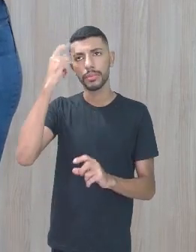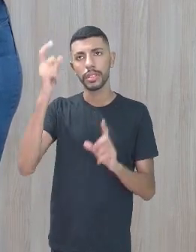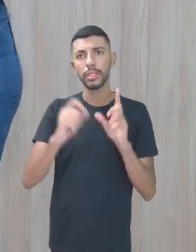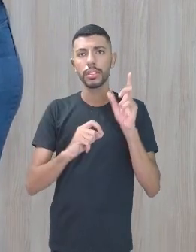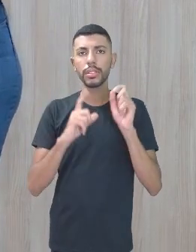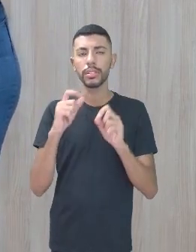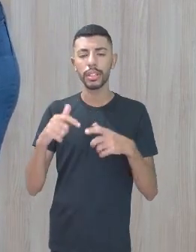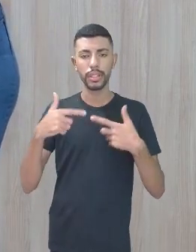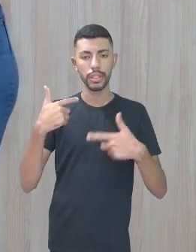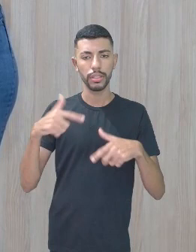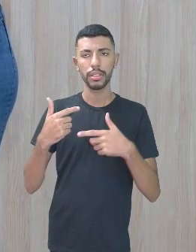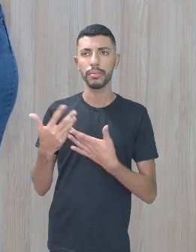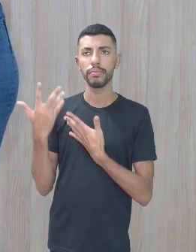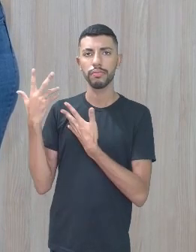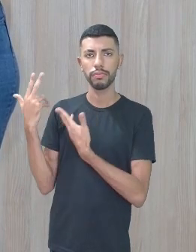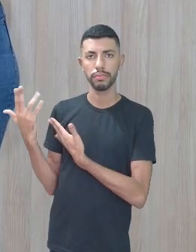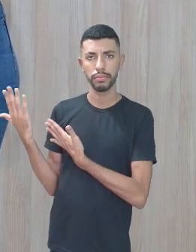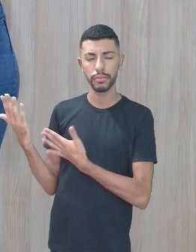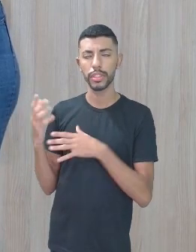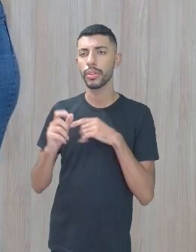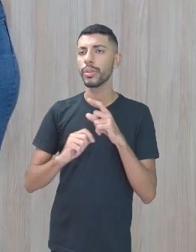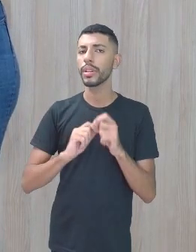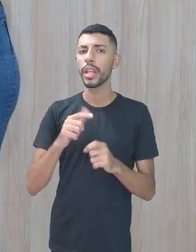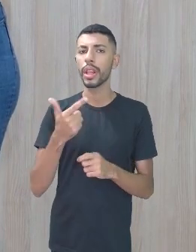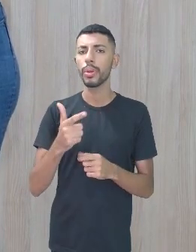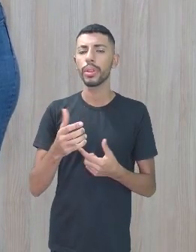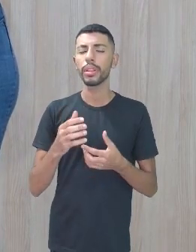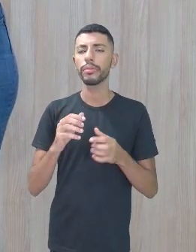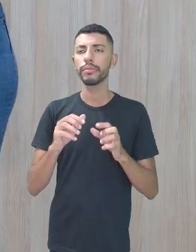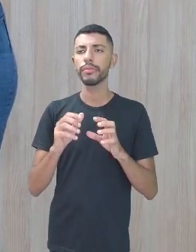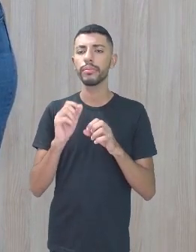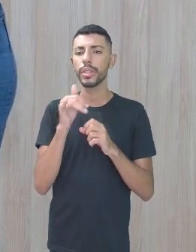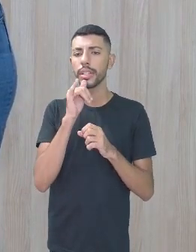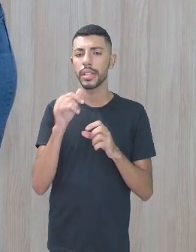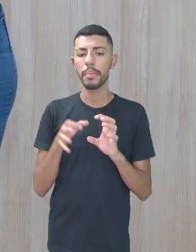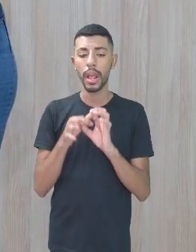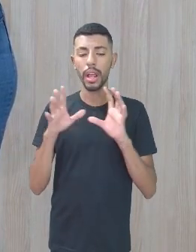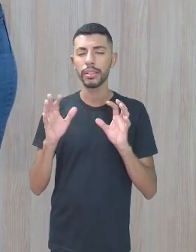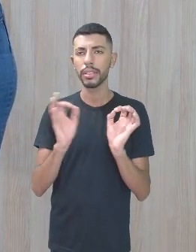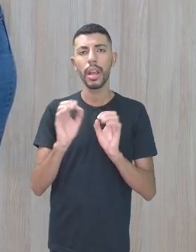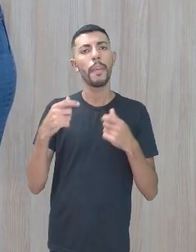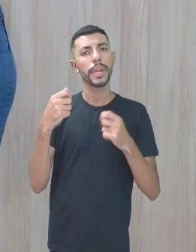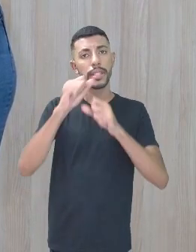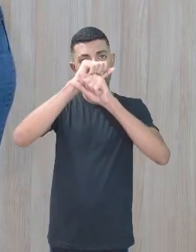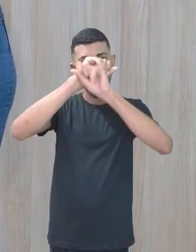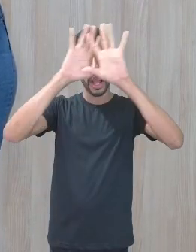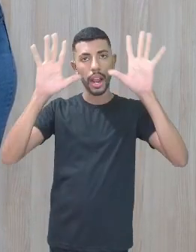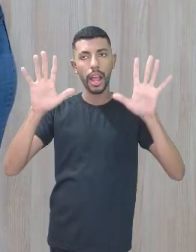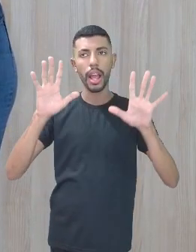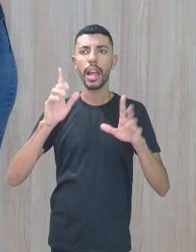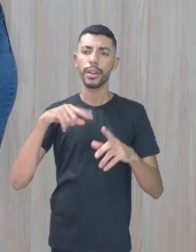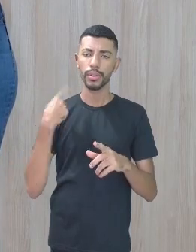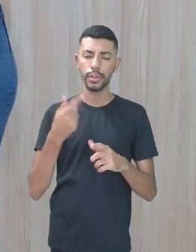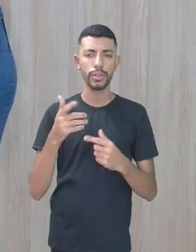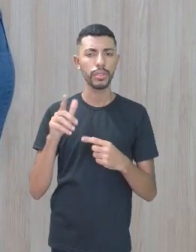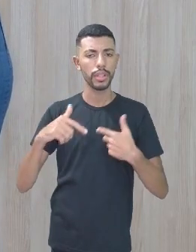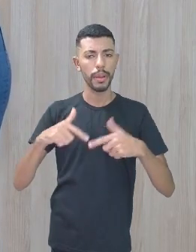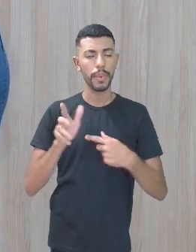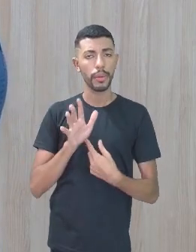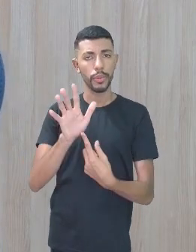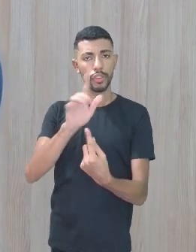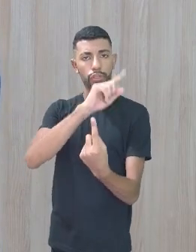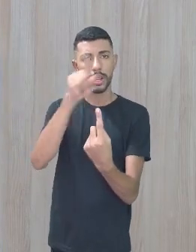desse trabalho não há um espontaneísmo. A gente precisa ter muita clareza das nossas intenções, o que a gente pretende com esse trabalho,